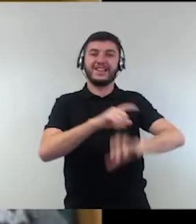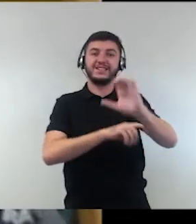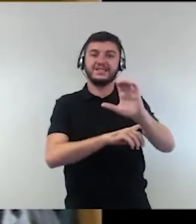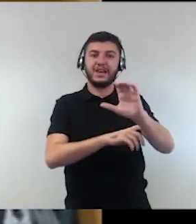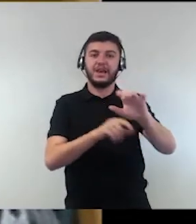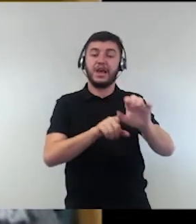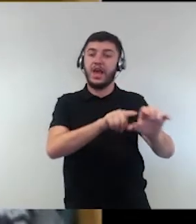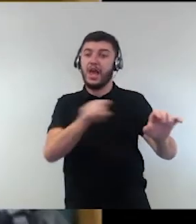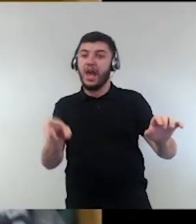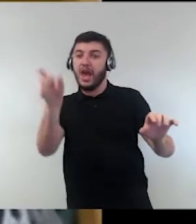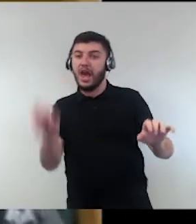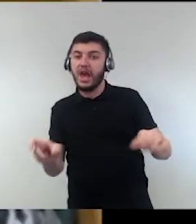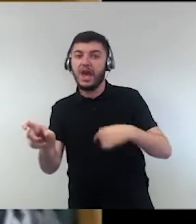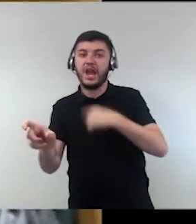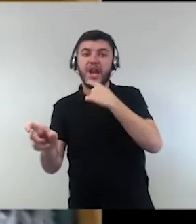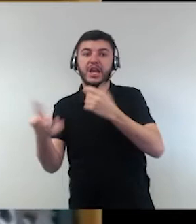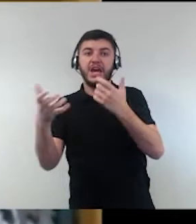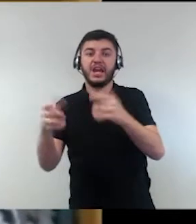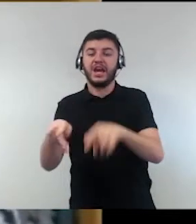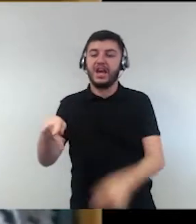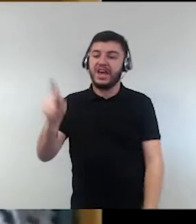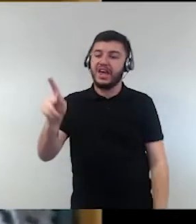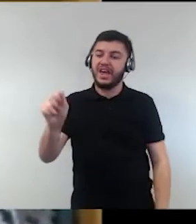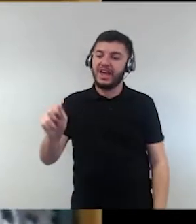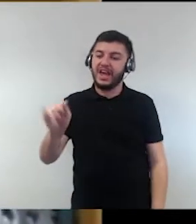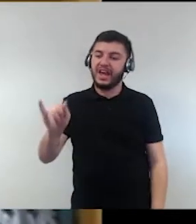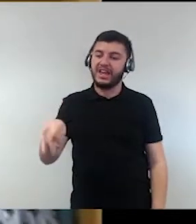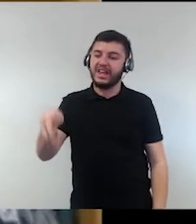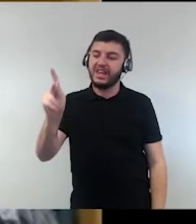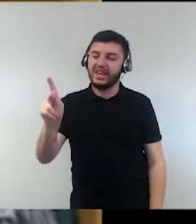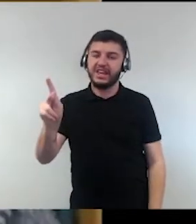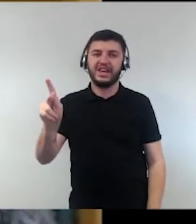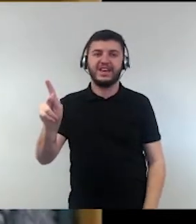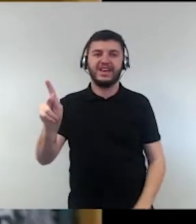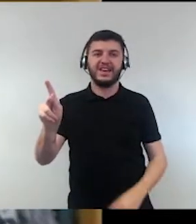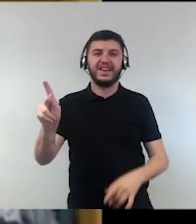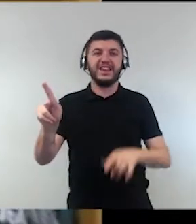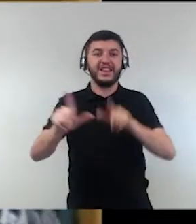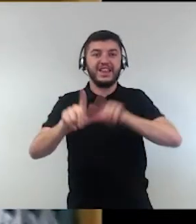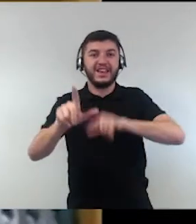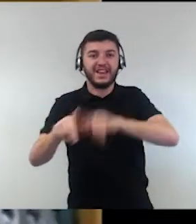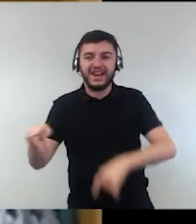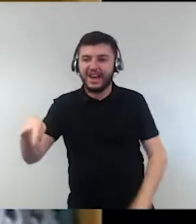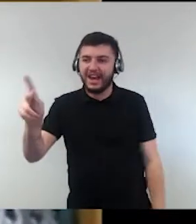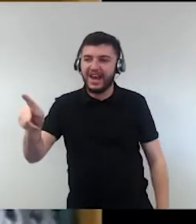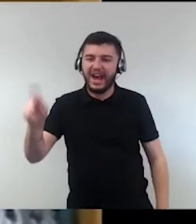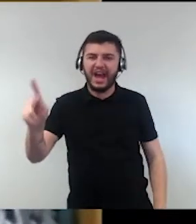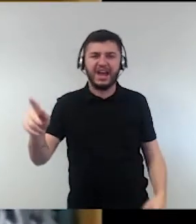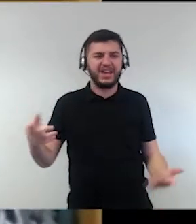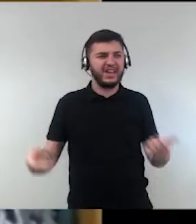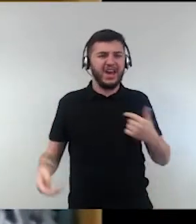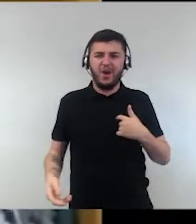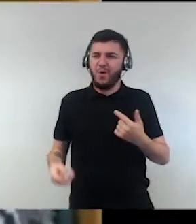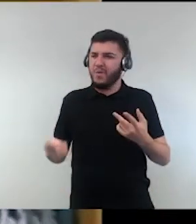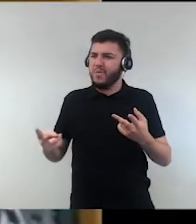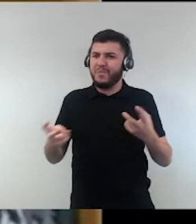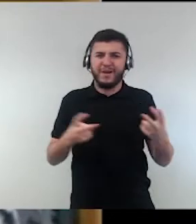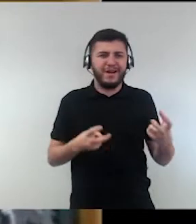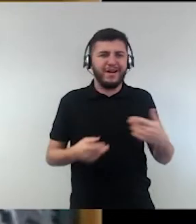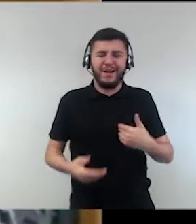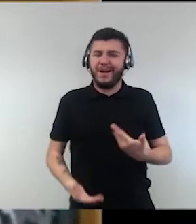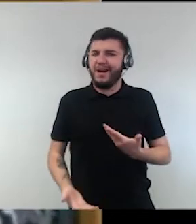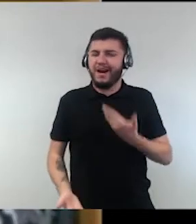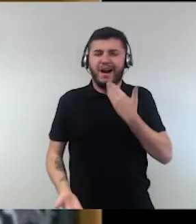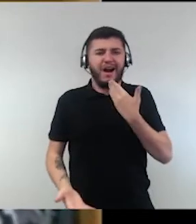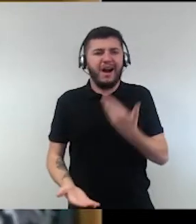a principal preocupação daquele casal. E quando eu fui determinar o registro, o pai